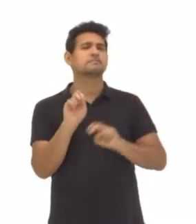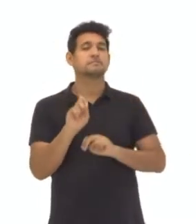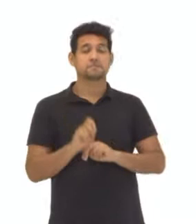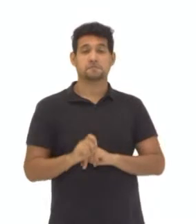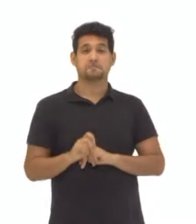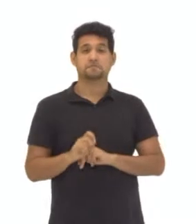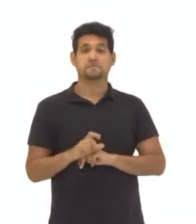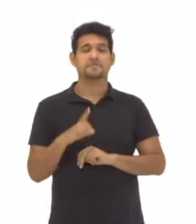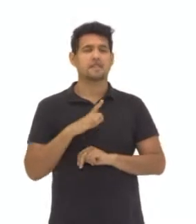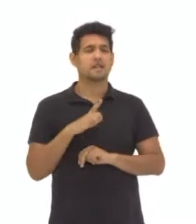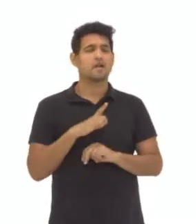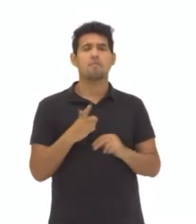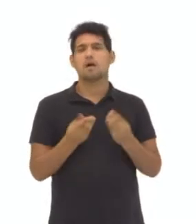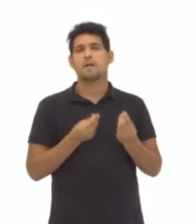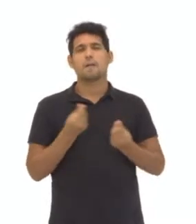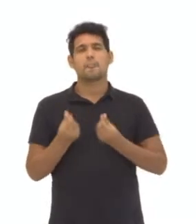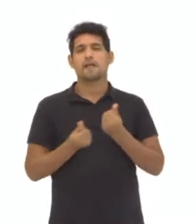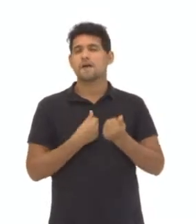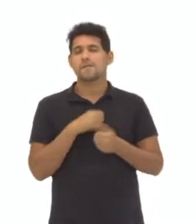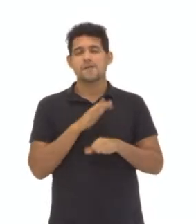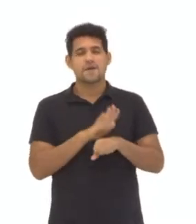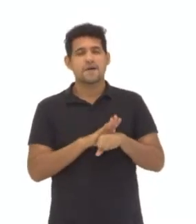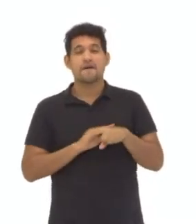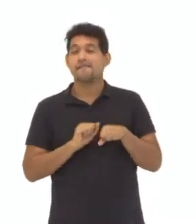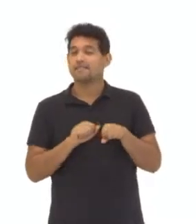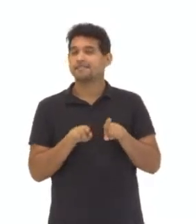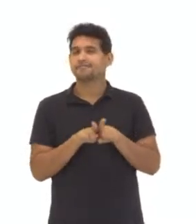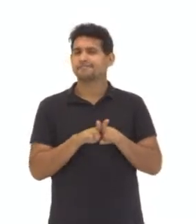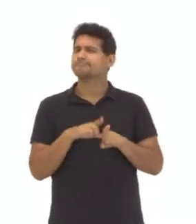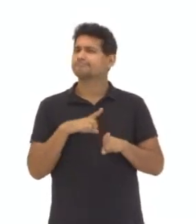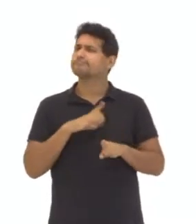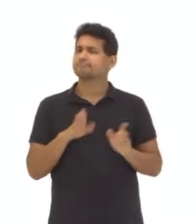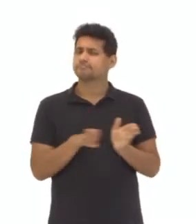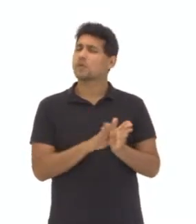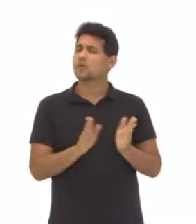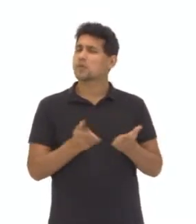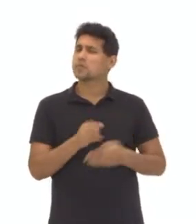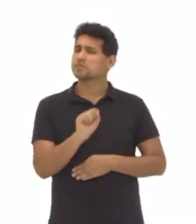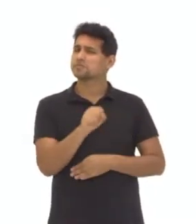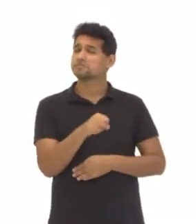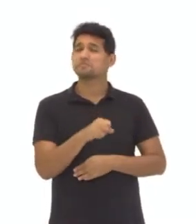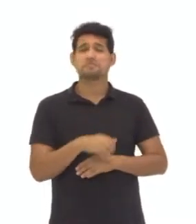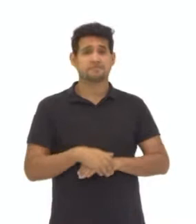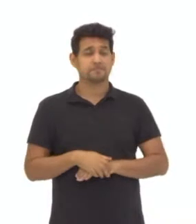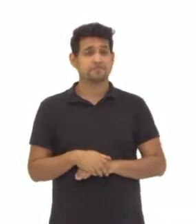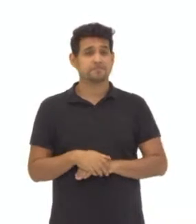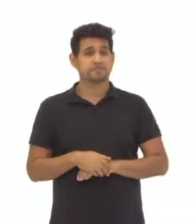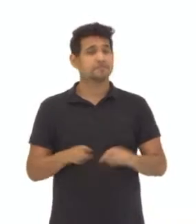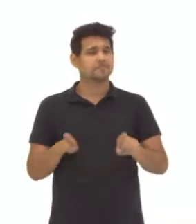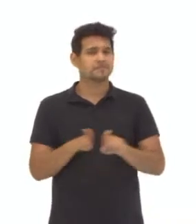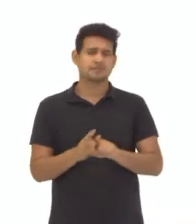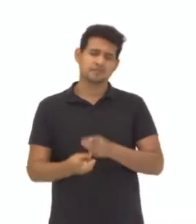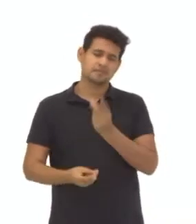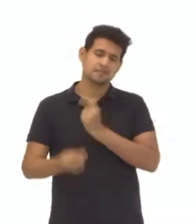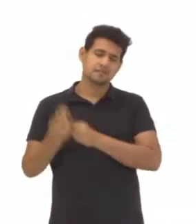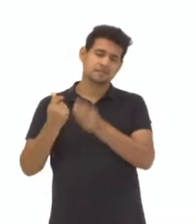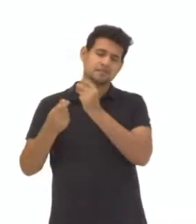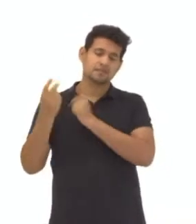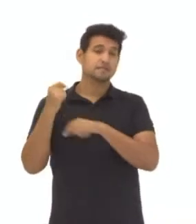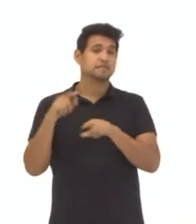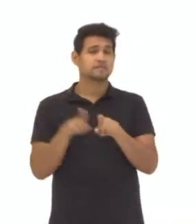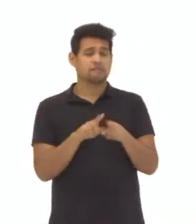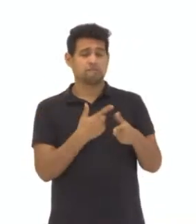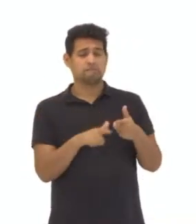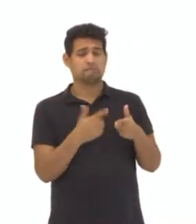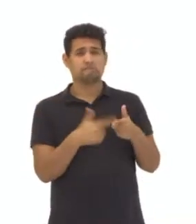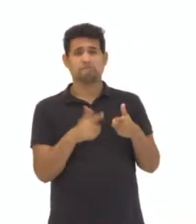uma indiscutível amorosidade que eu tenho até hoje. E desde há muito tempo, pelos